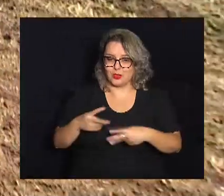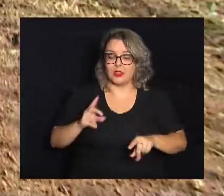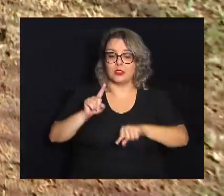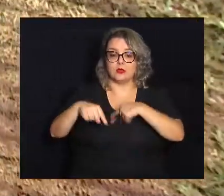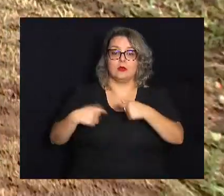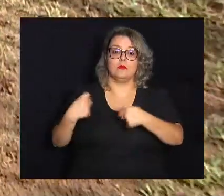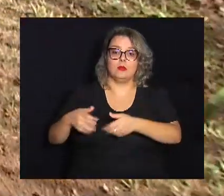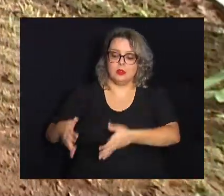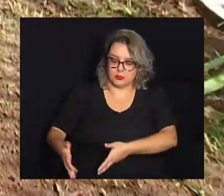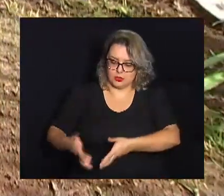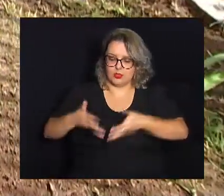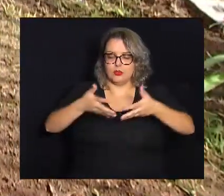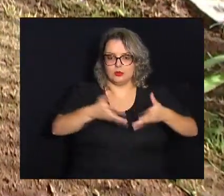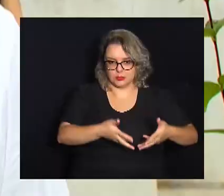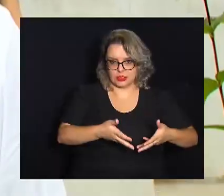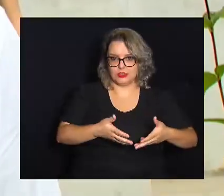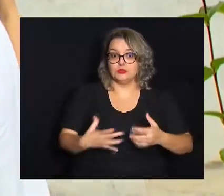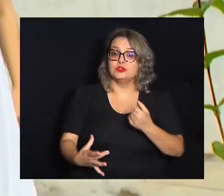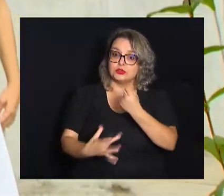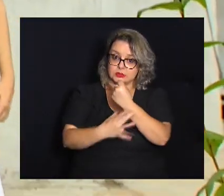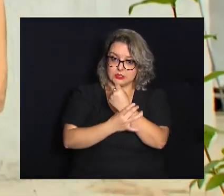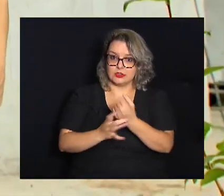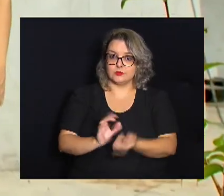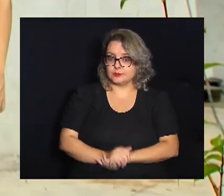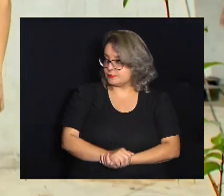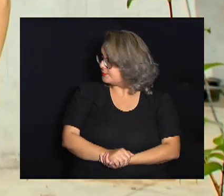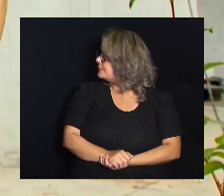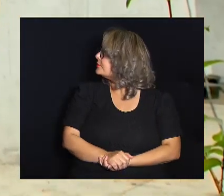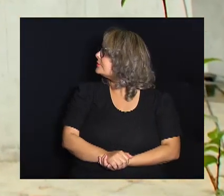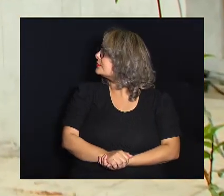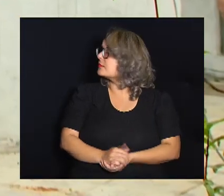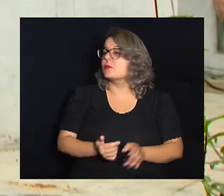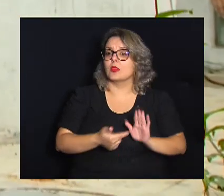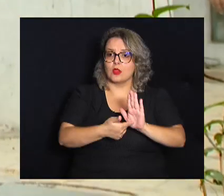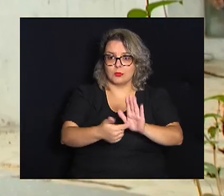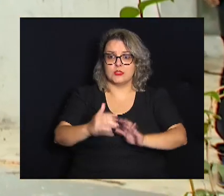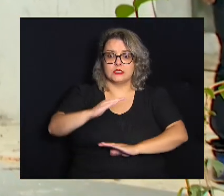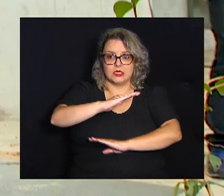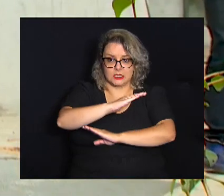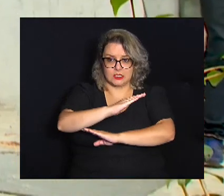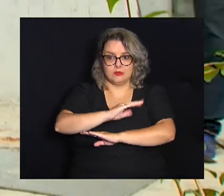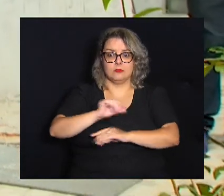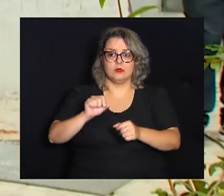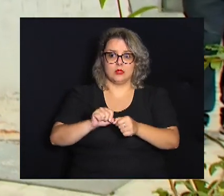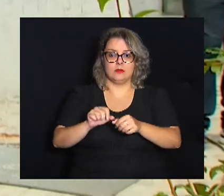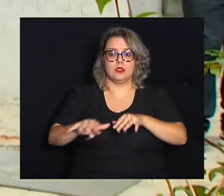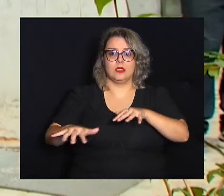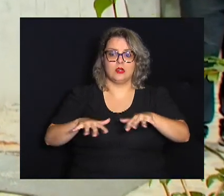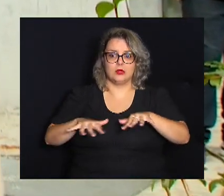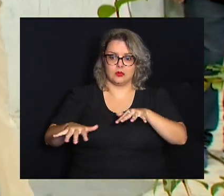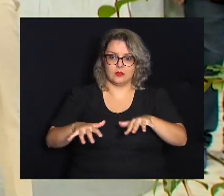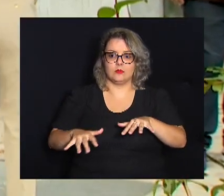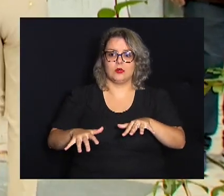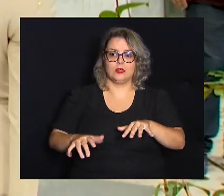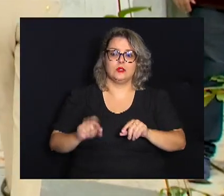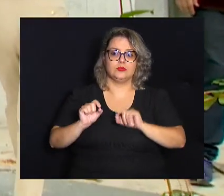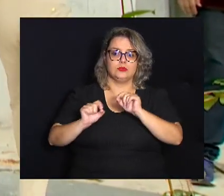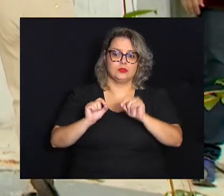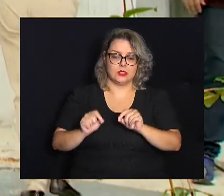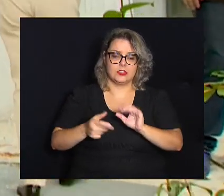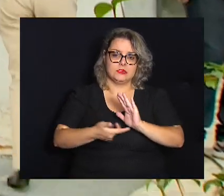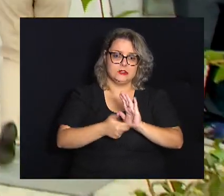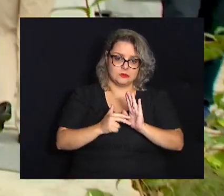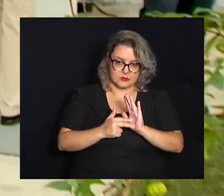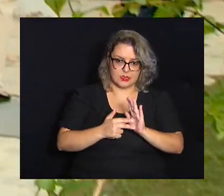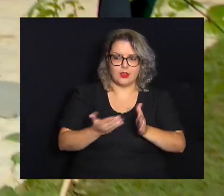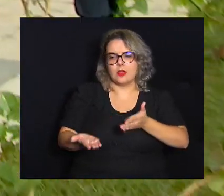ser retirada por questão de segurança. Demonstrar que a Câmara faz um movimento no sentido de é preciso